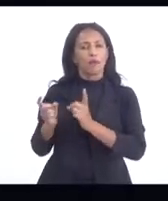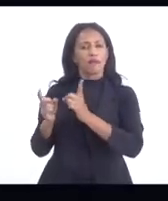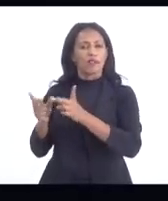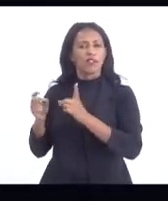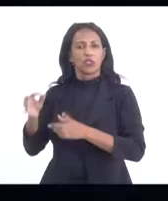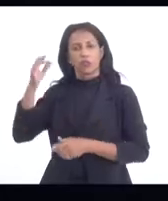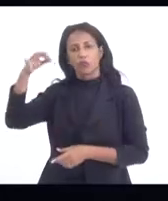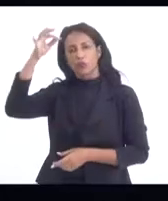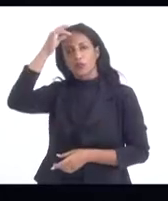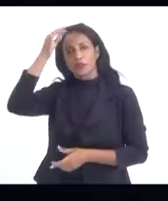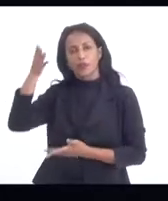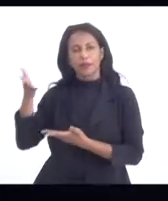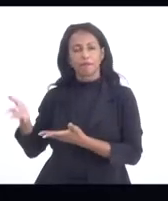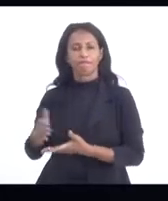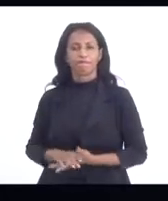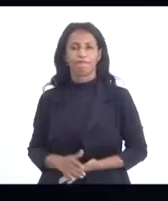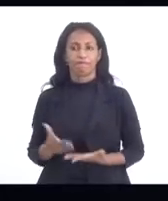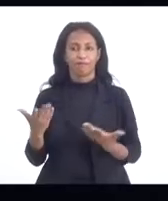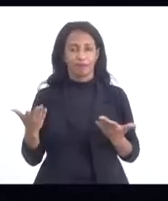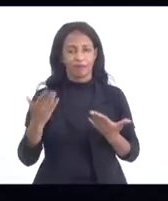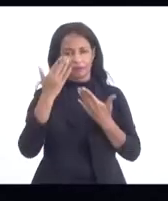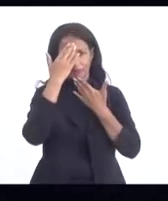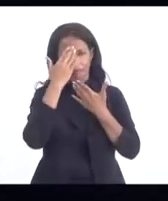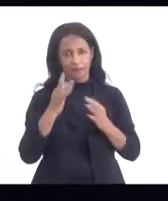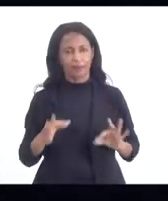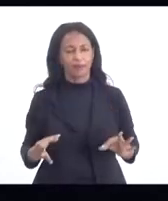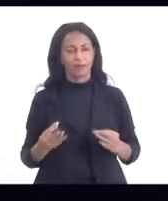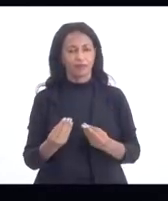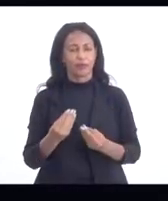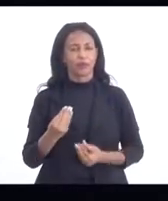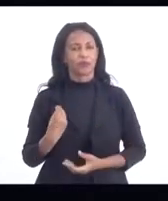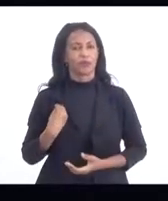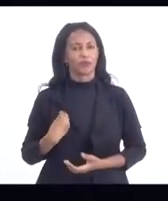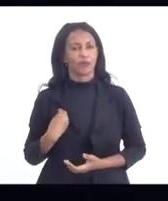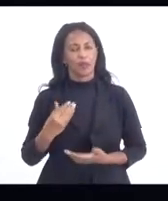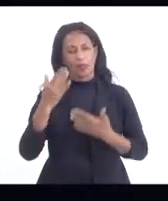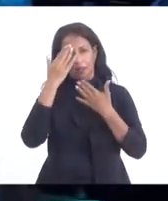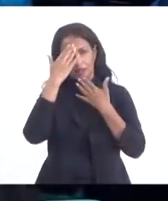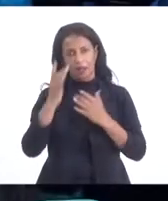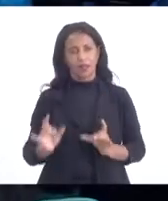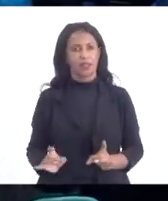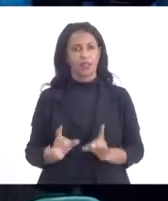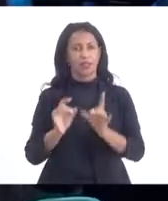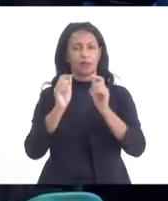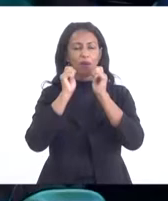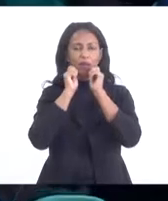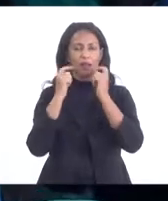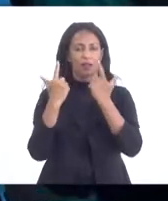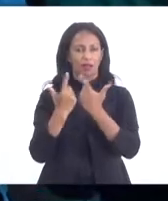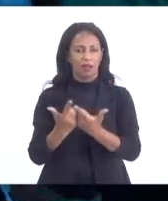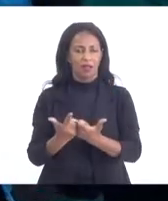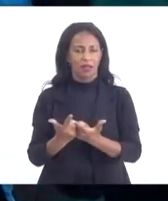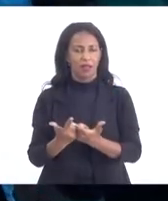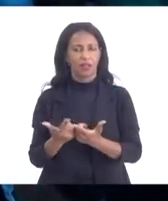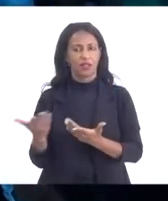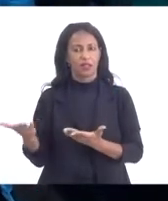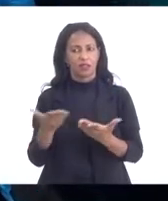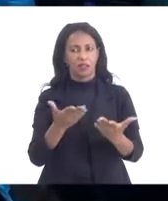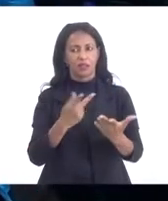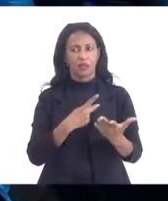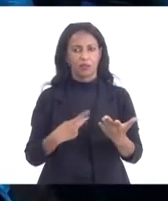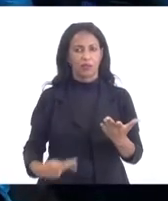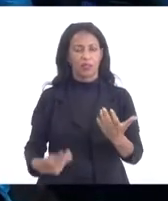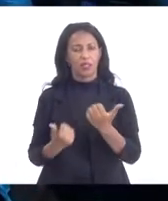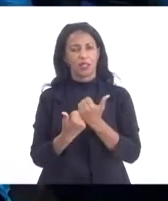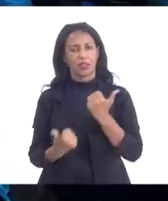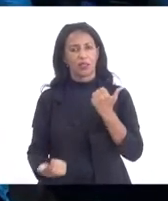Santo. E é isso. Queria agradecer a todos os presentes, agradecer em especial à Assembleia Legislativa, através do presidente,